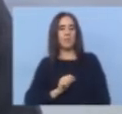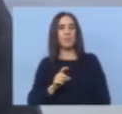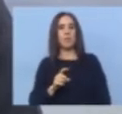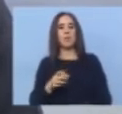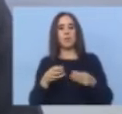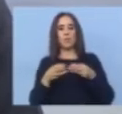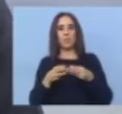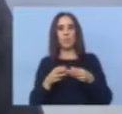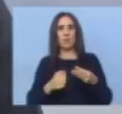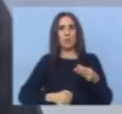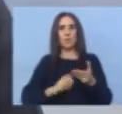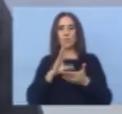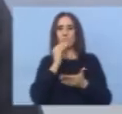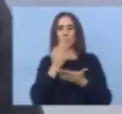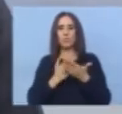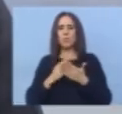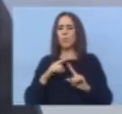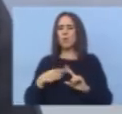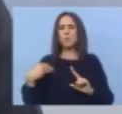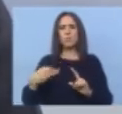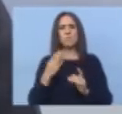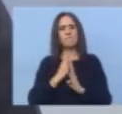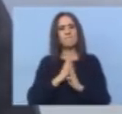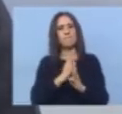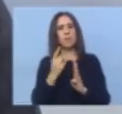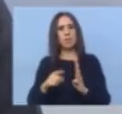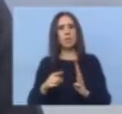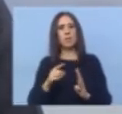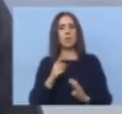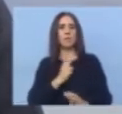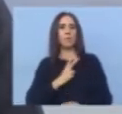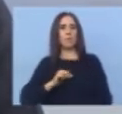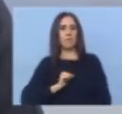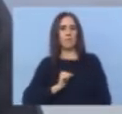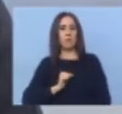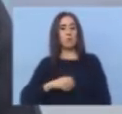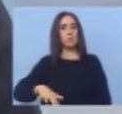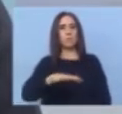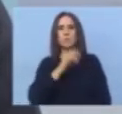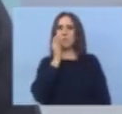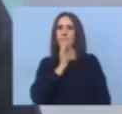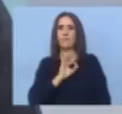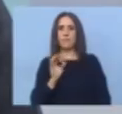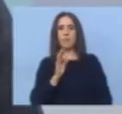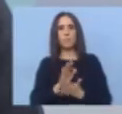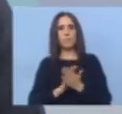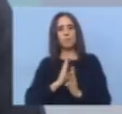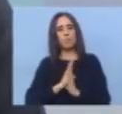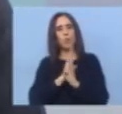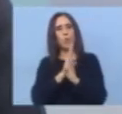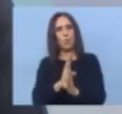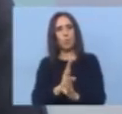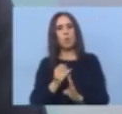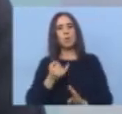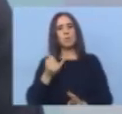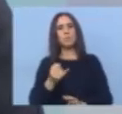Católico de Estudantes todos os anos organiza uma via sacra lá pela nossa faculdade. Aproveitamos o espaço, que é um espaço lindíssimo, para fazer uma via sacra. E depois